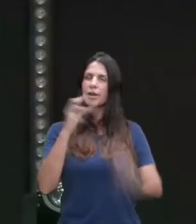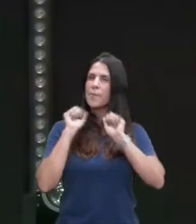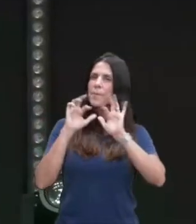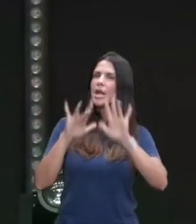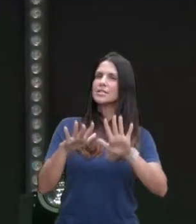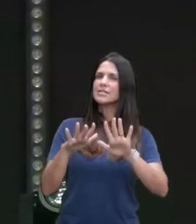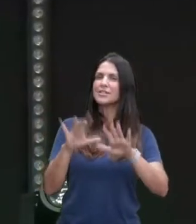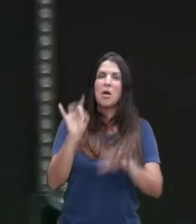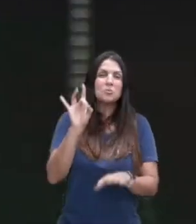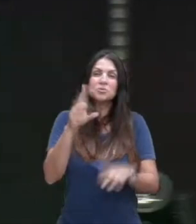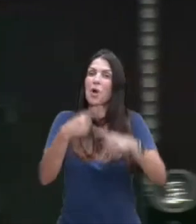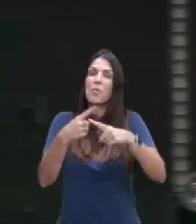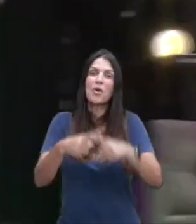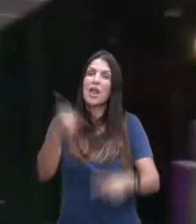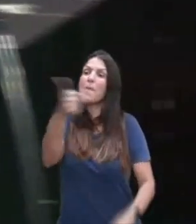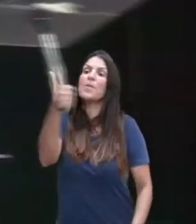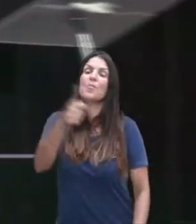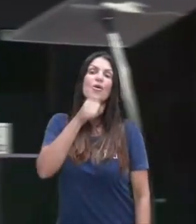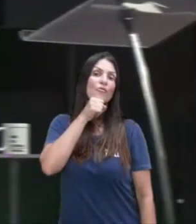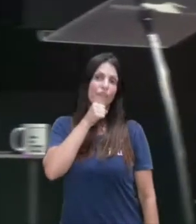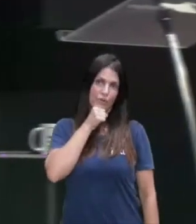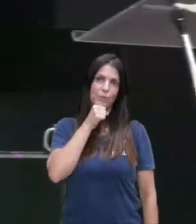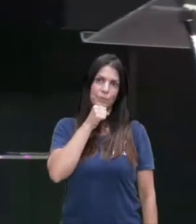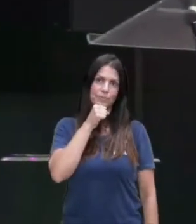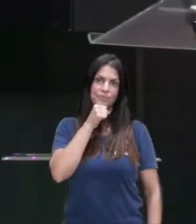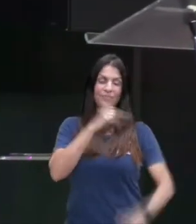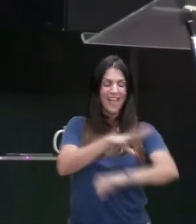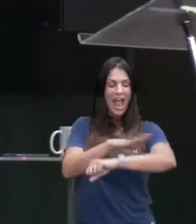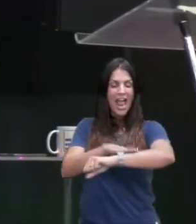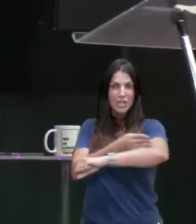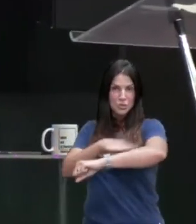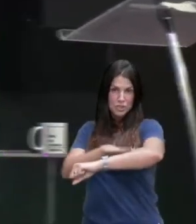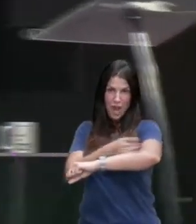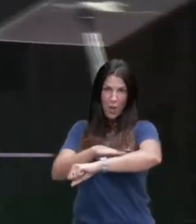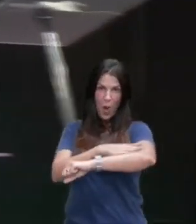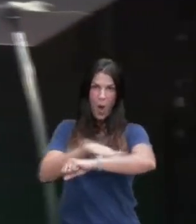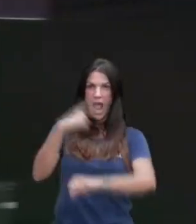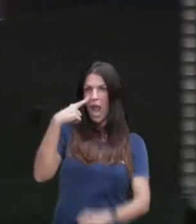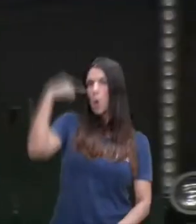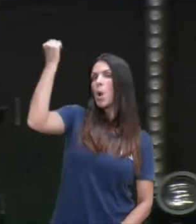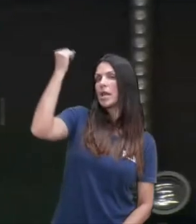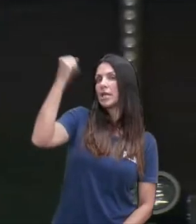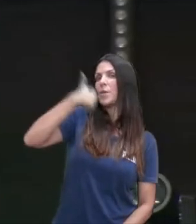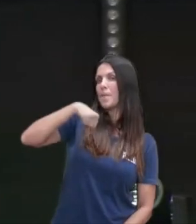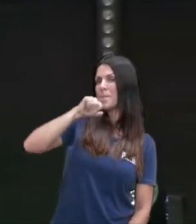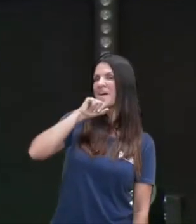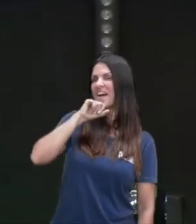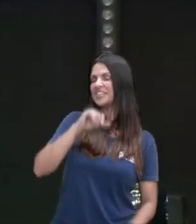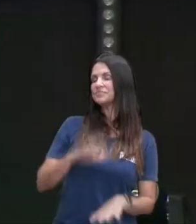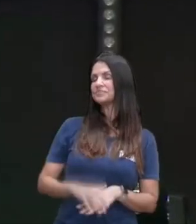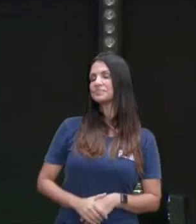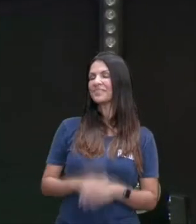na primogenitura e o Jacó que era o preferido da e ele falo